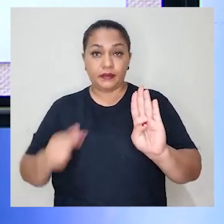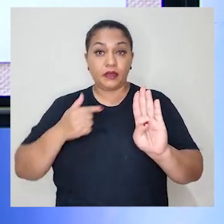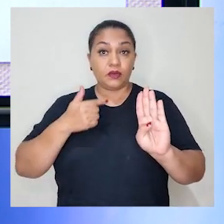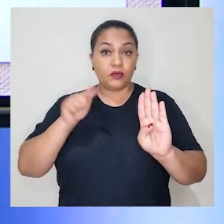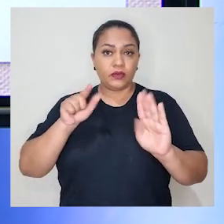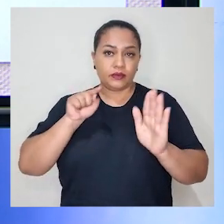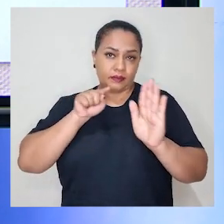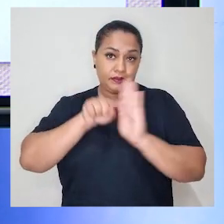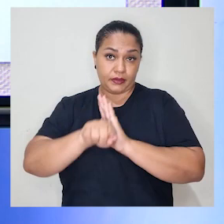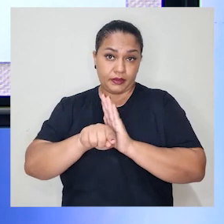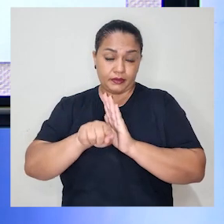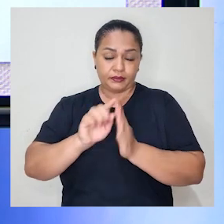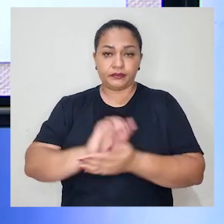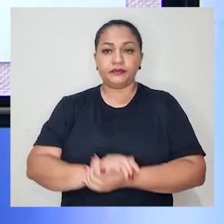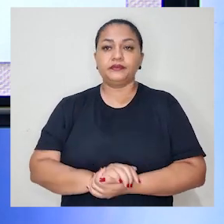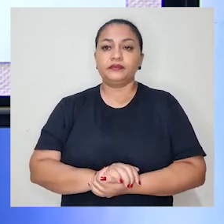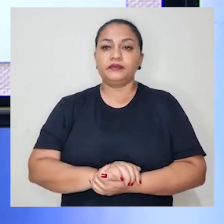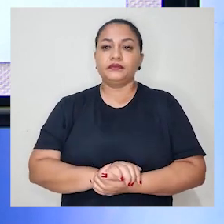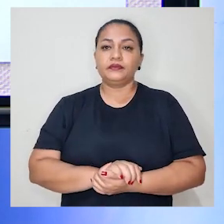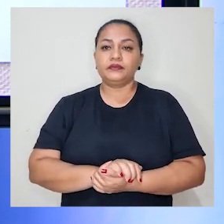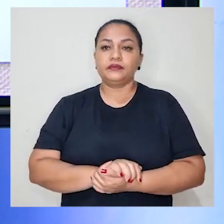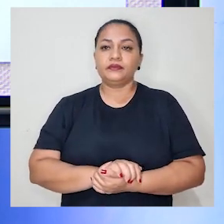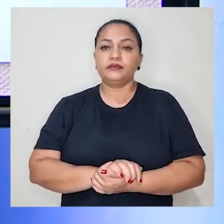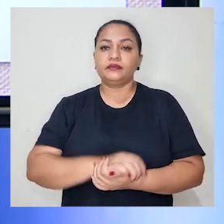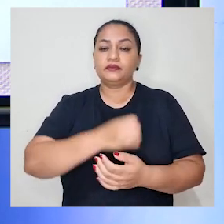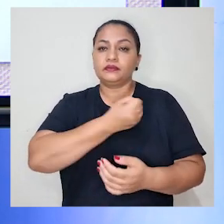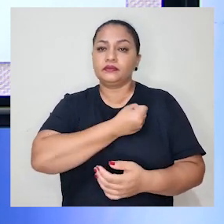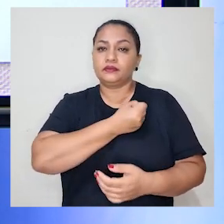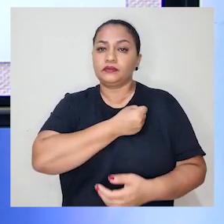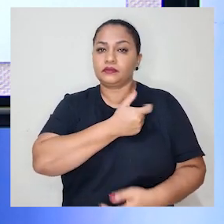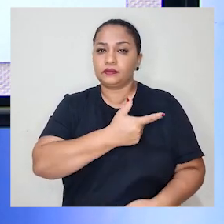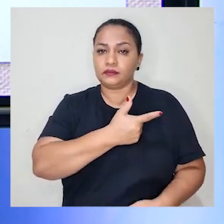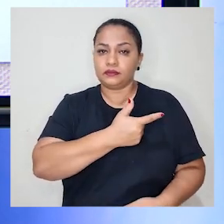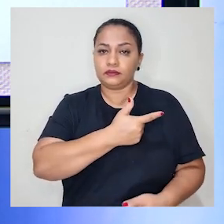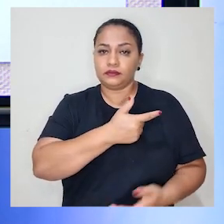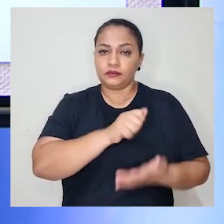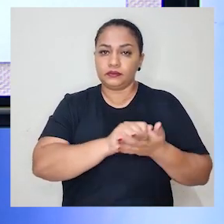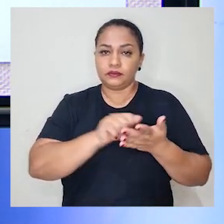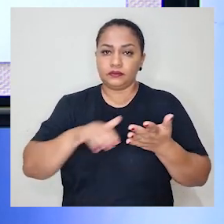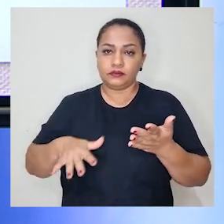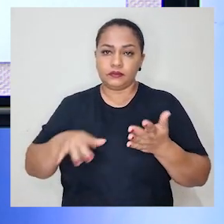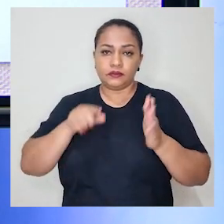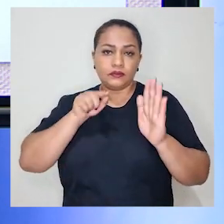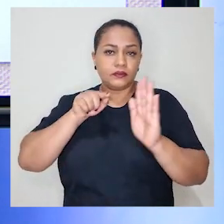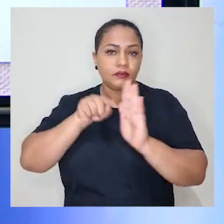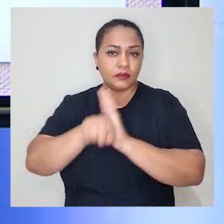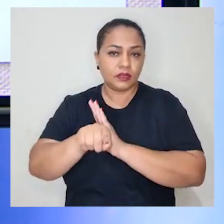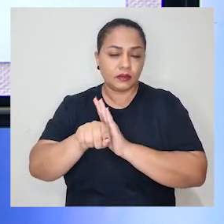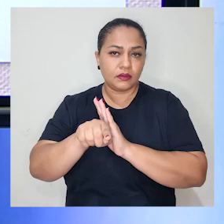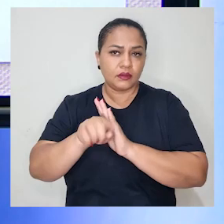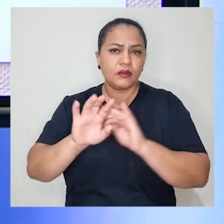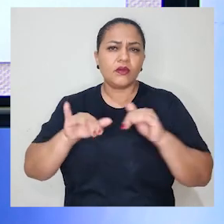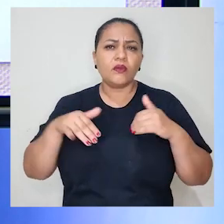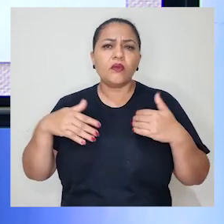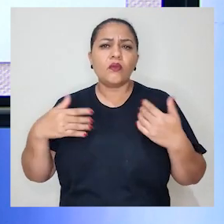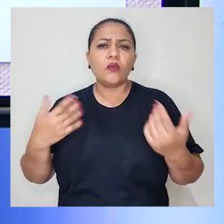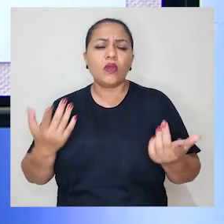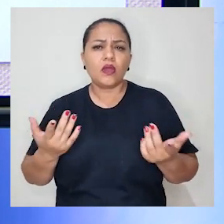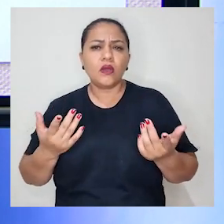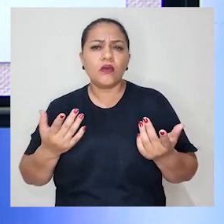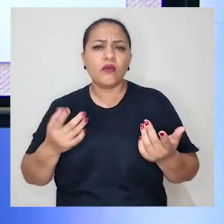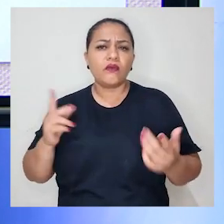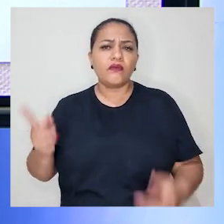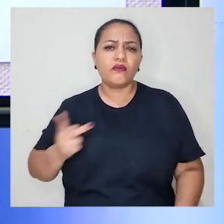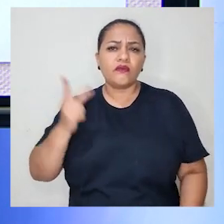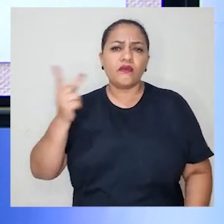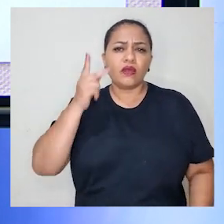para a próxima questão. Exercício 2. Então, o exercício 2 pergunta: qual é o menor valor